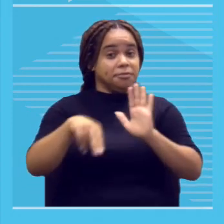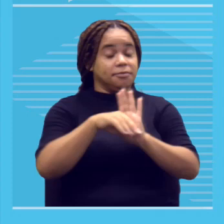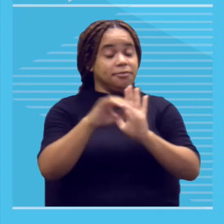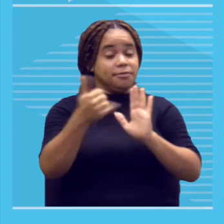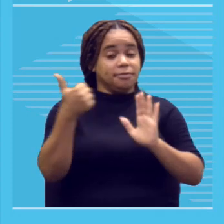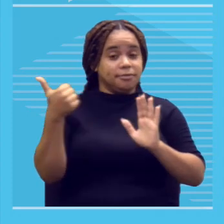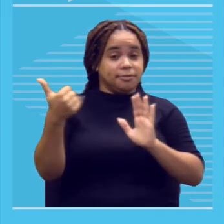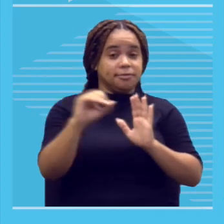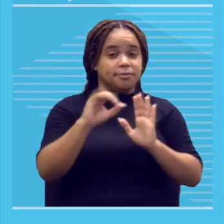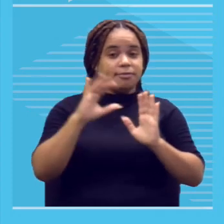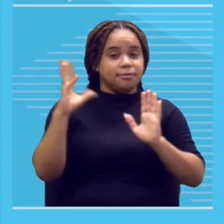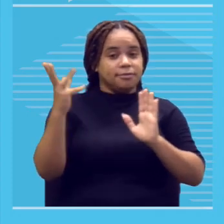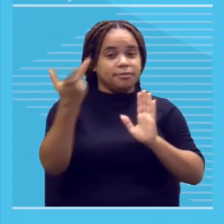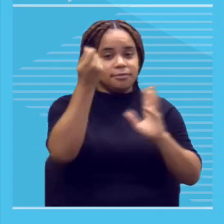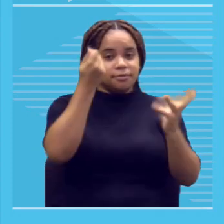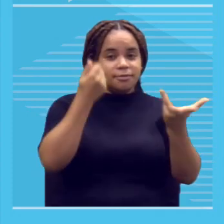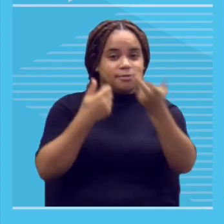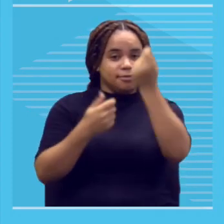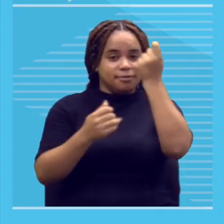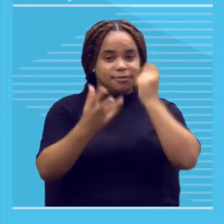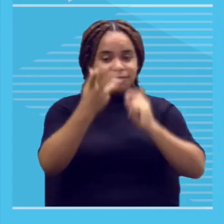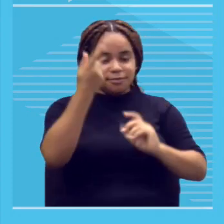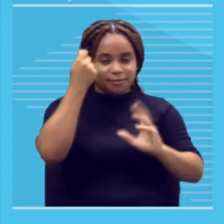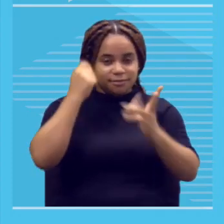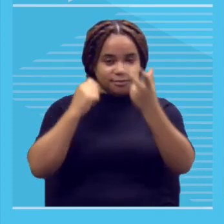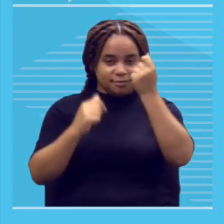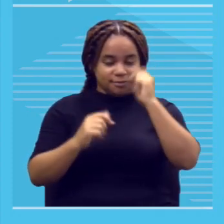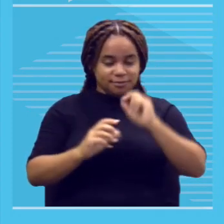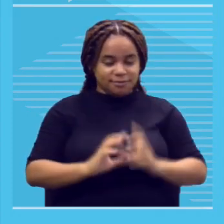com com com